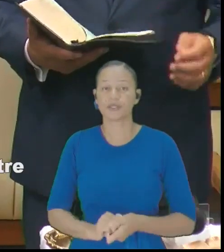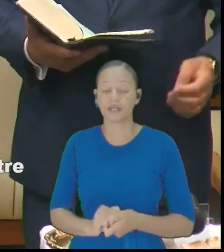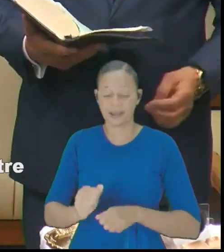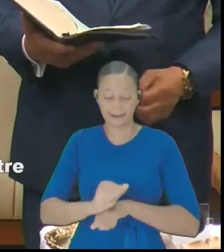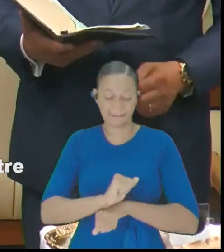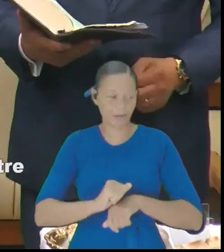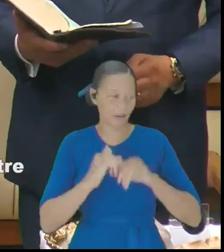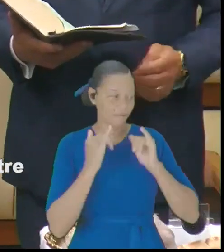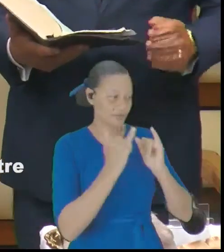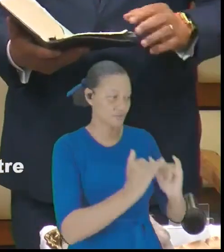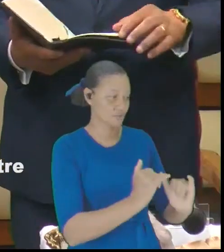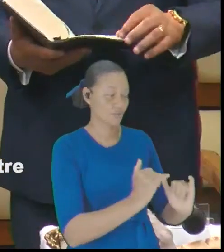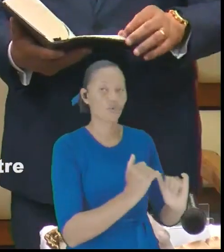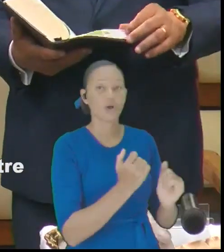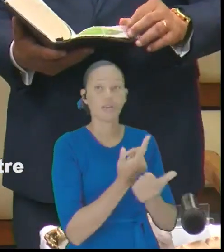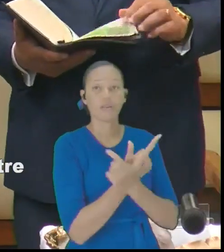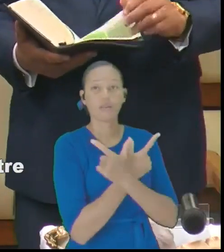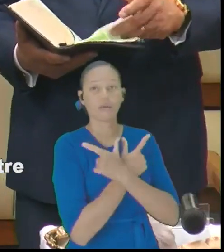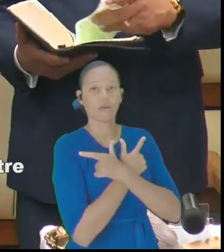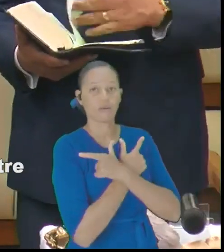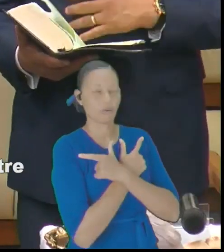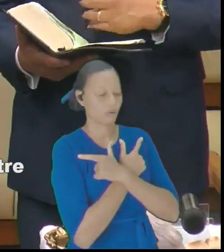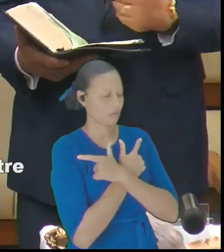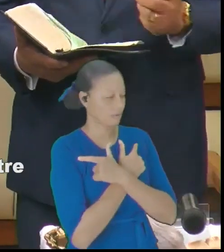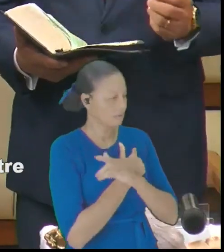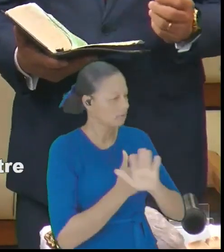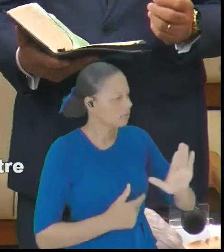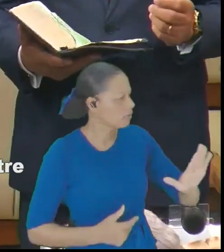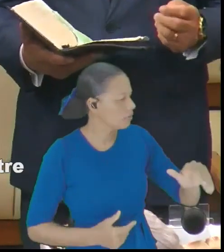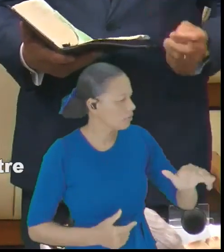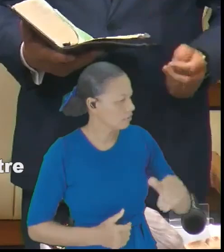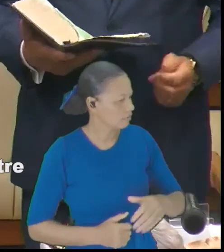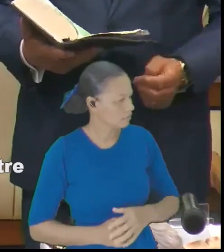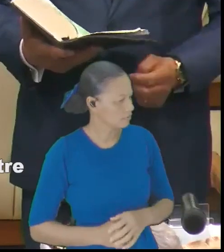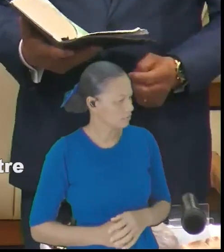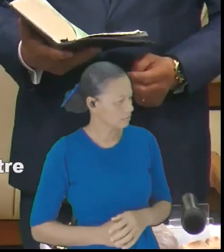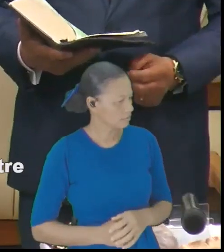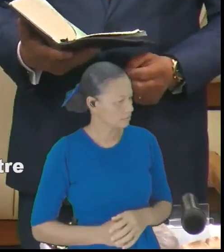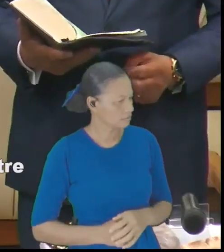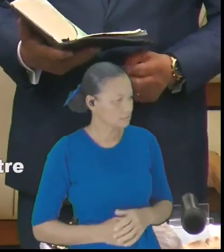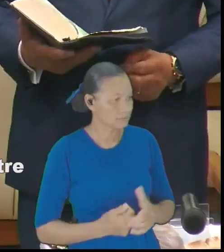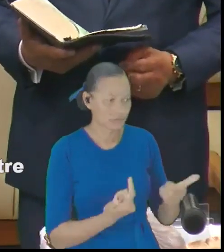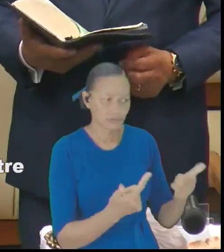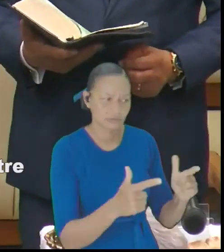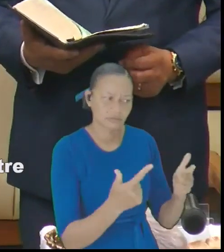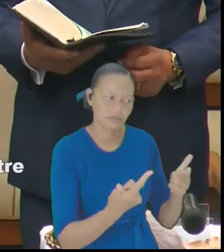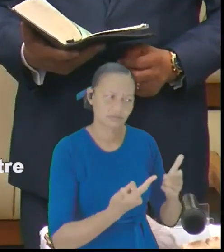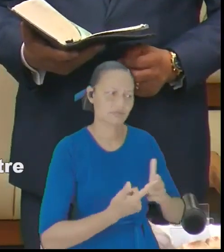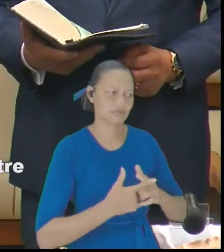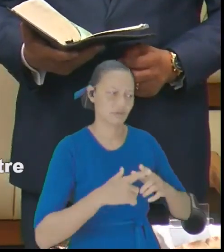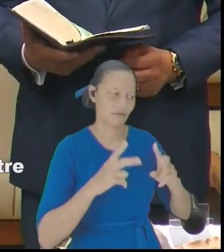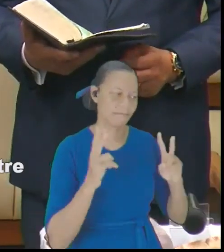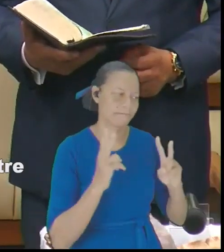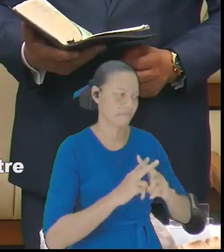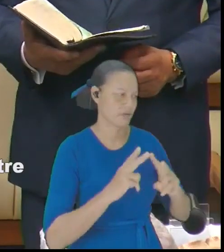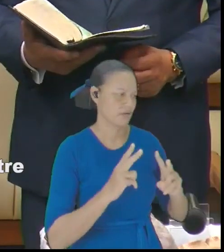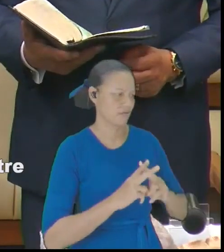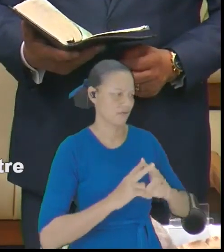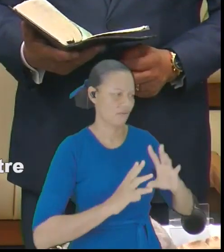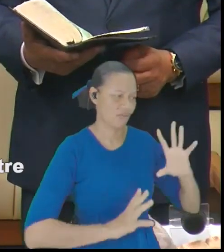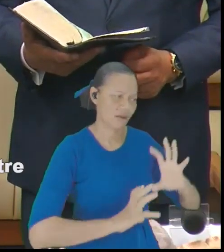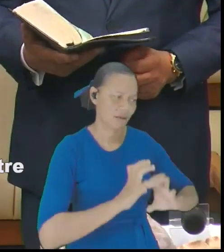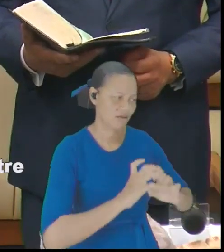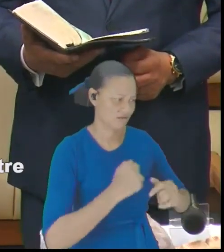Abrão a Ló: ora, não haja contenda entre mim e